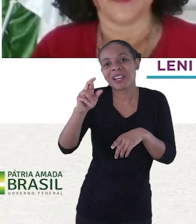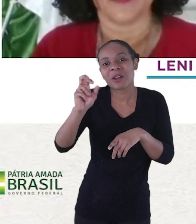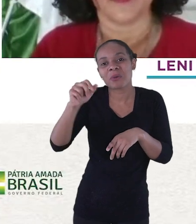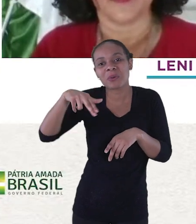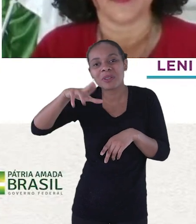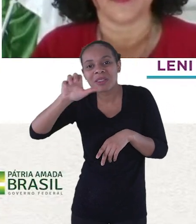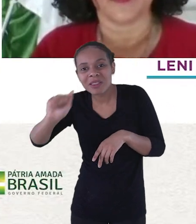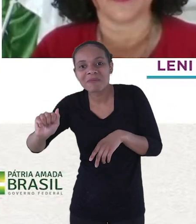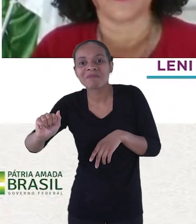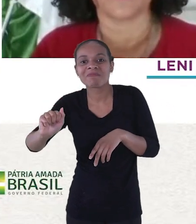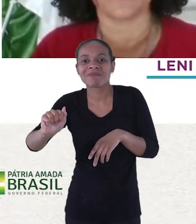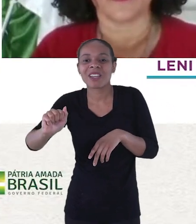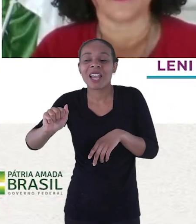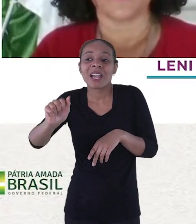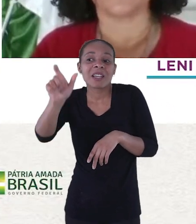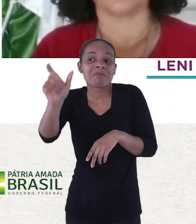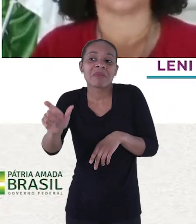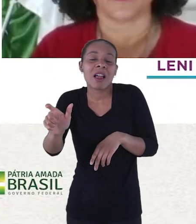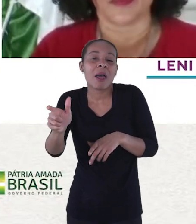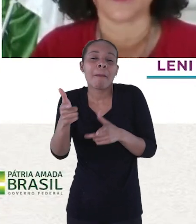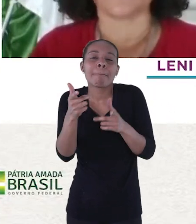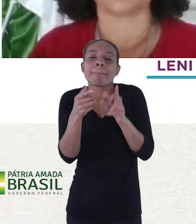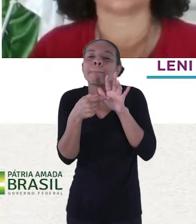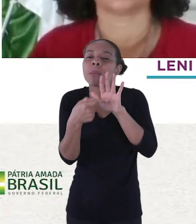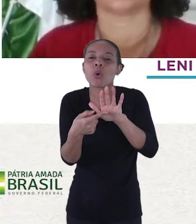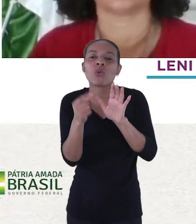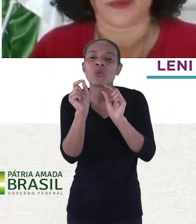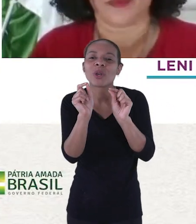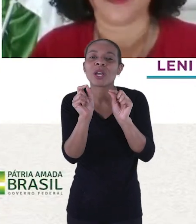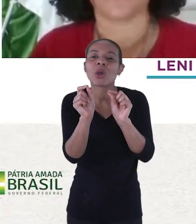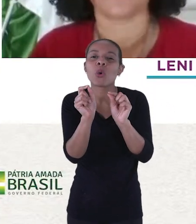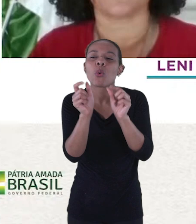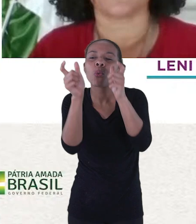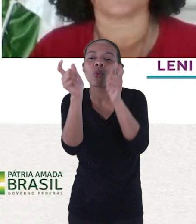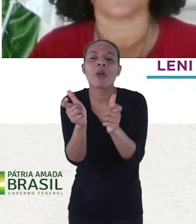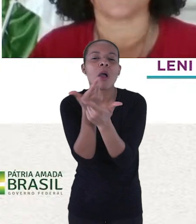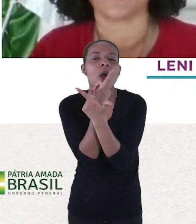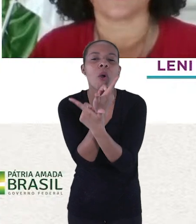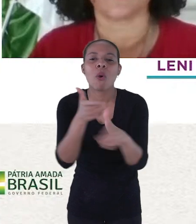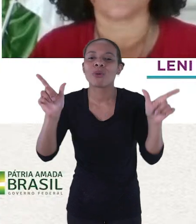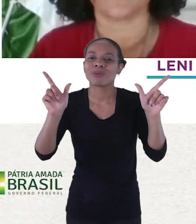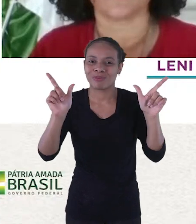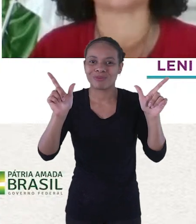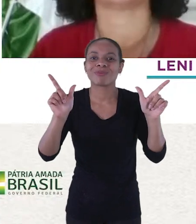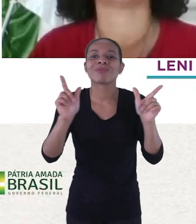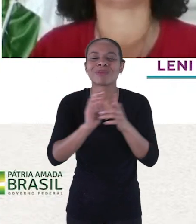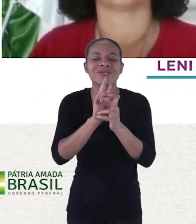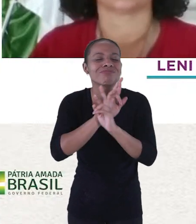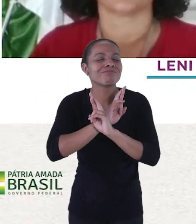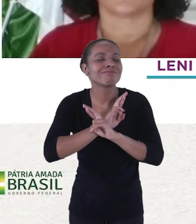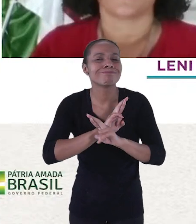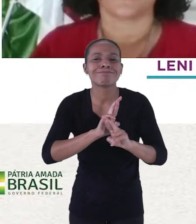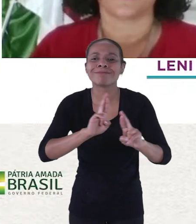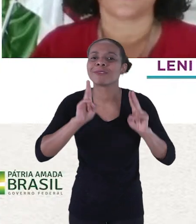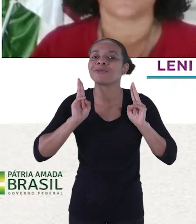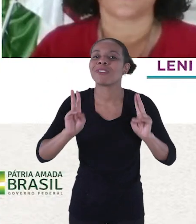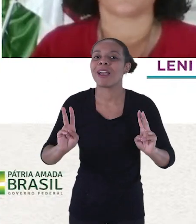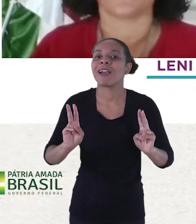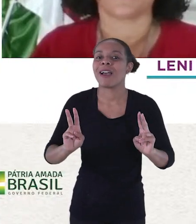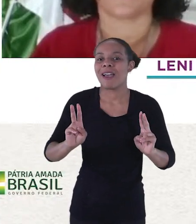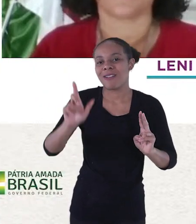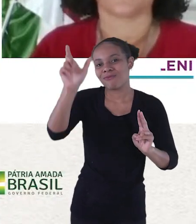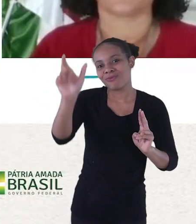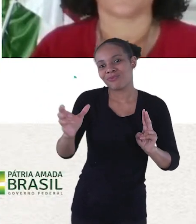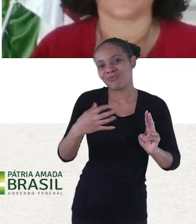né? Um outro lugar, uma outra narrativa da história. E essa narrativa está parte